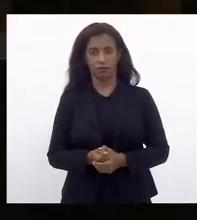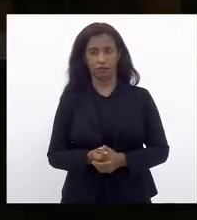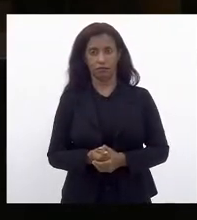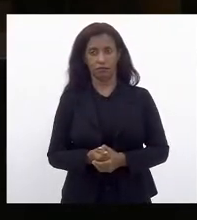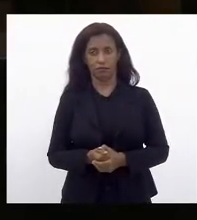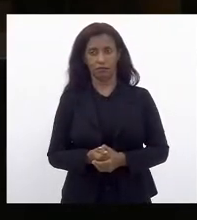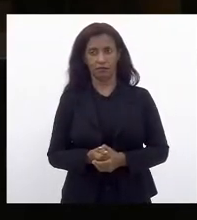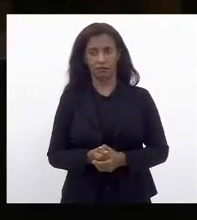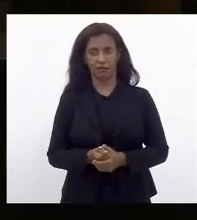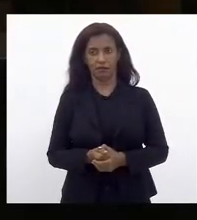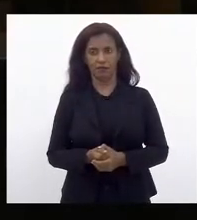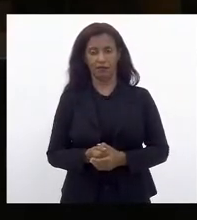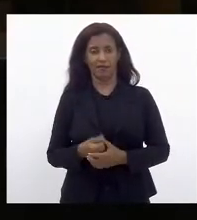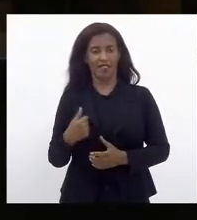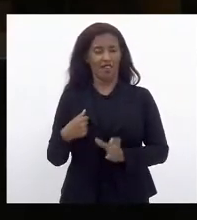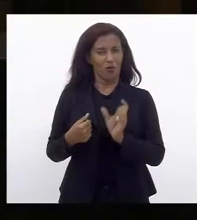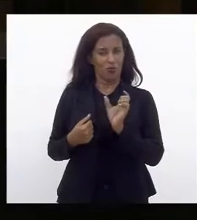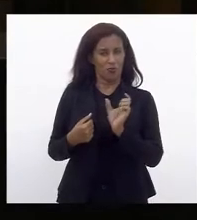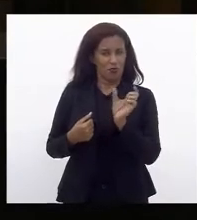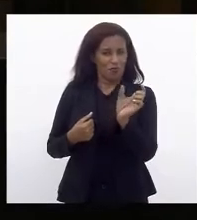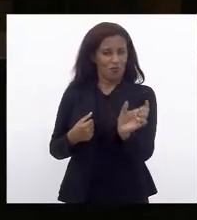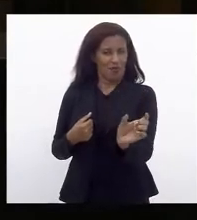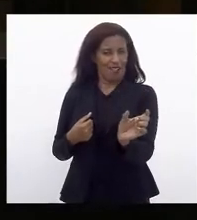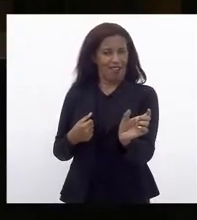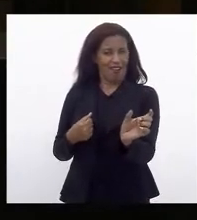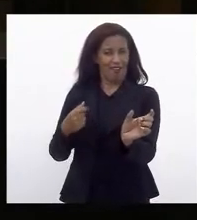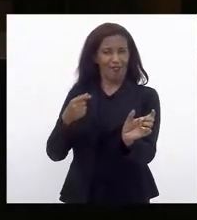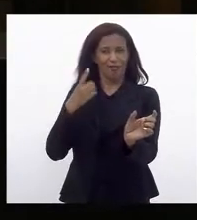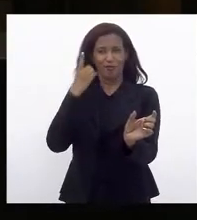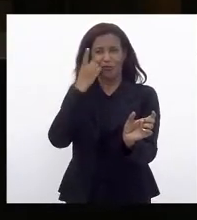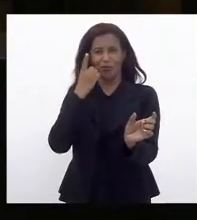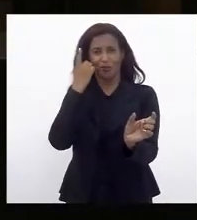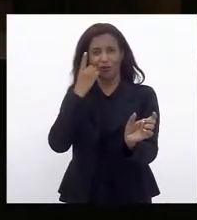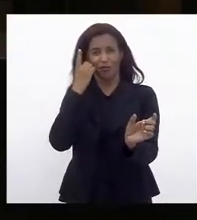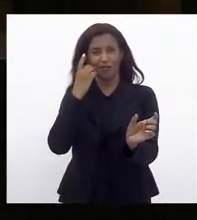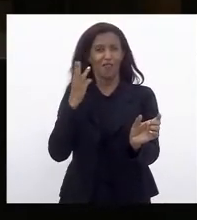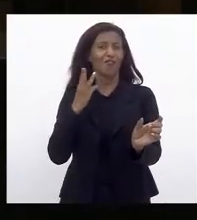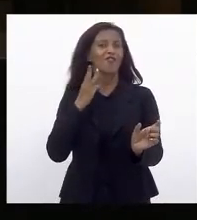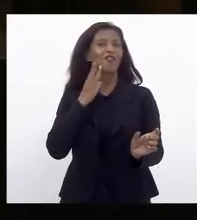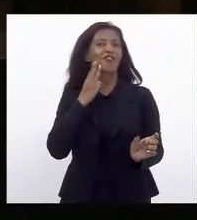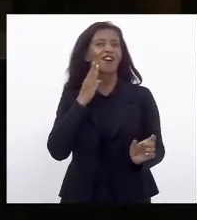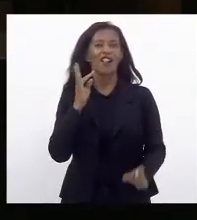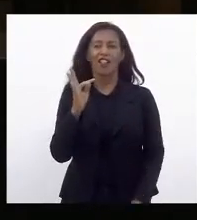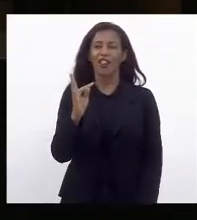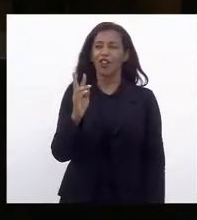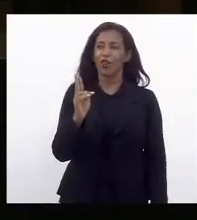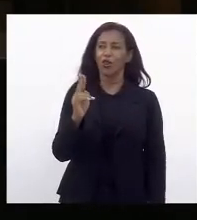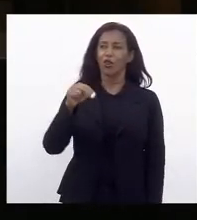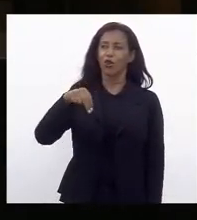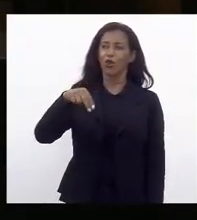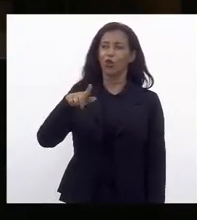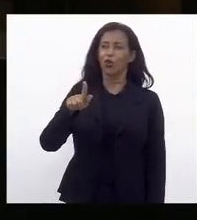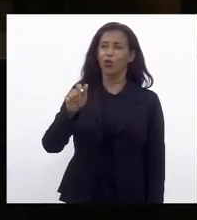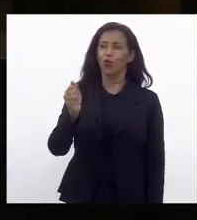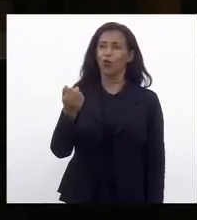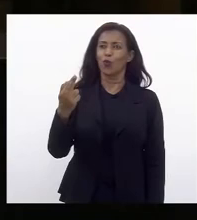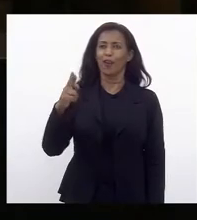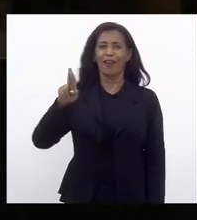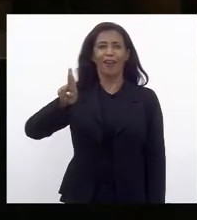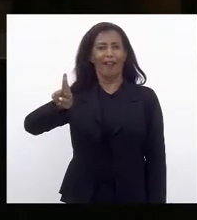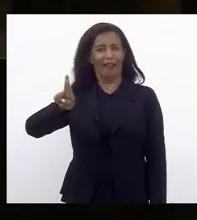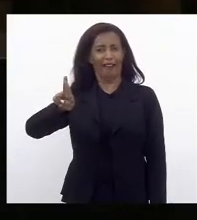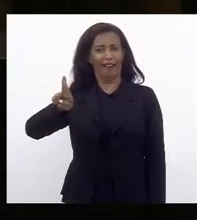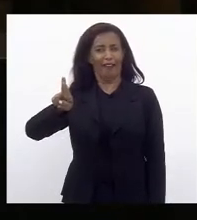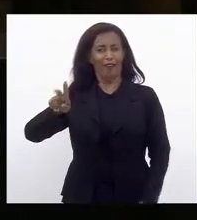tungar, é um termo que é muito usado pelo deputado Valdec Carneiro, tungar o servidor